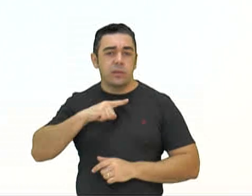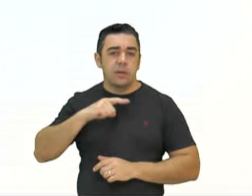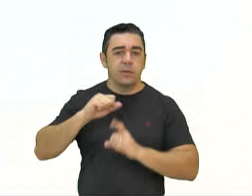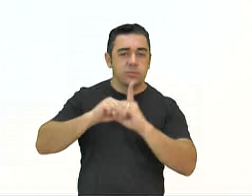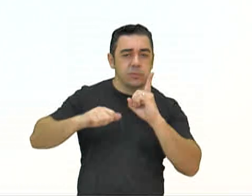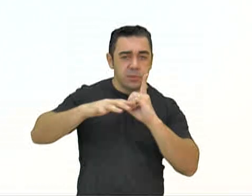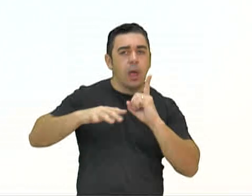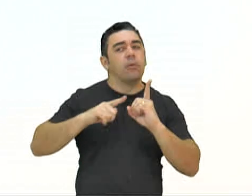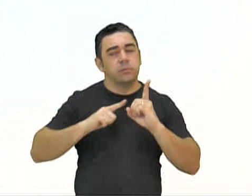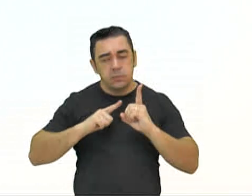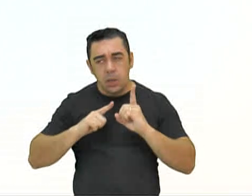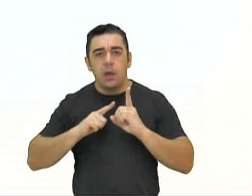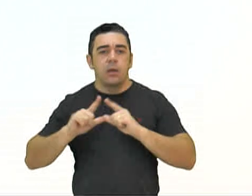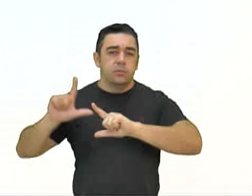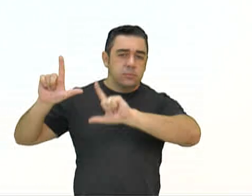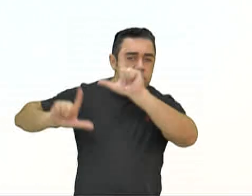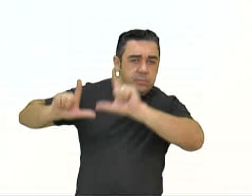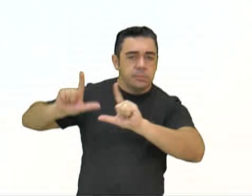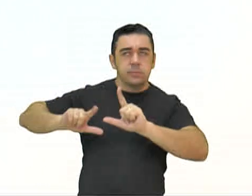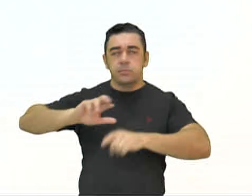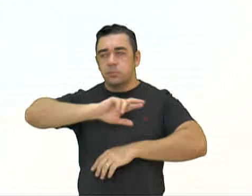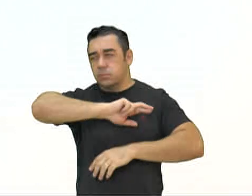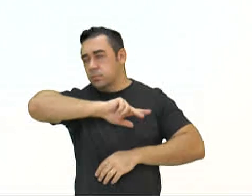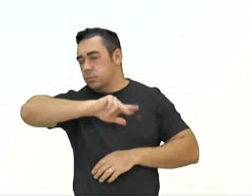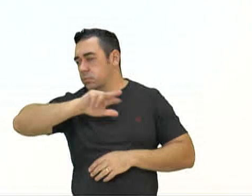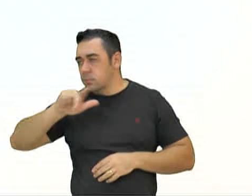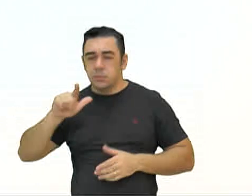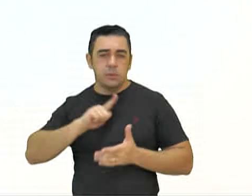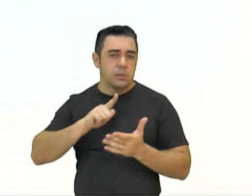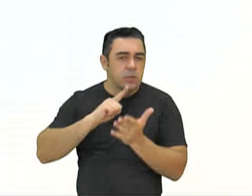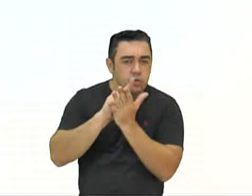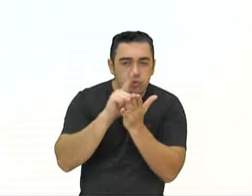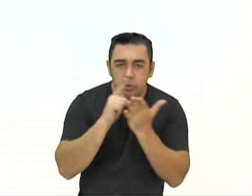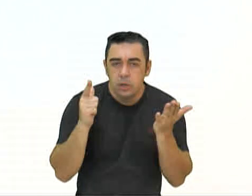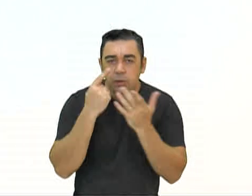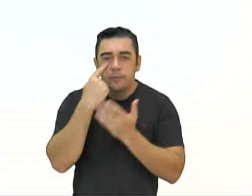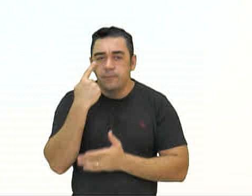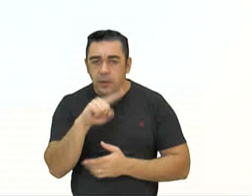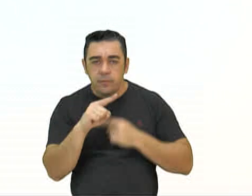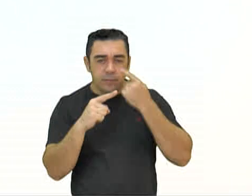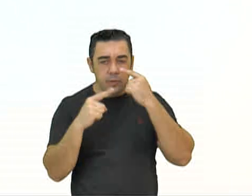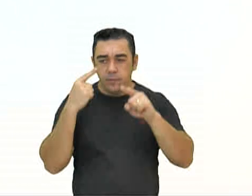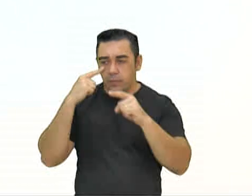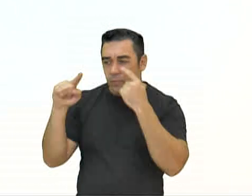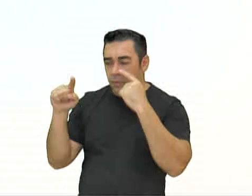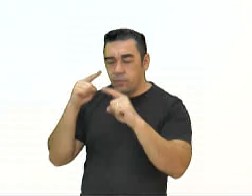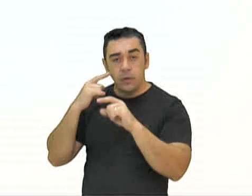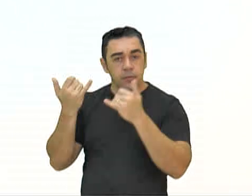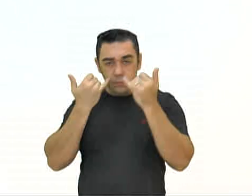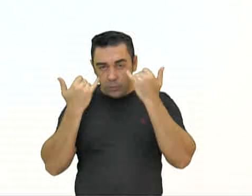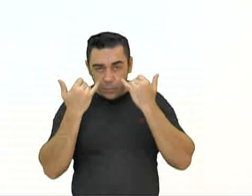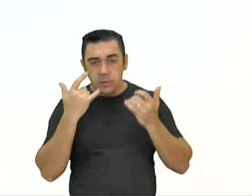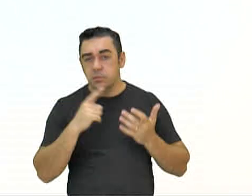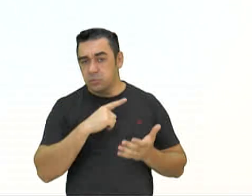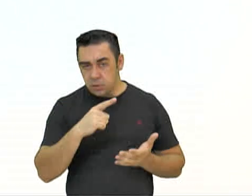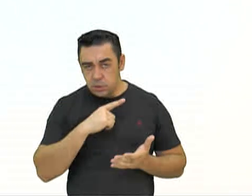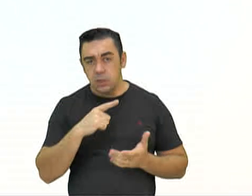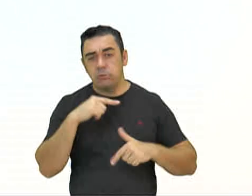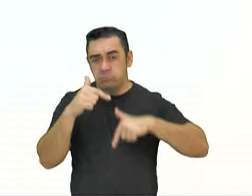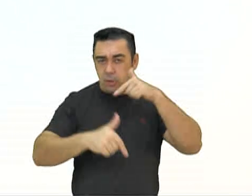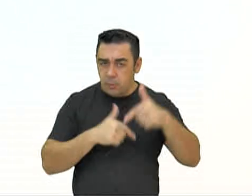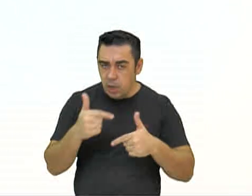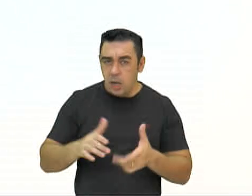no telejornal, nos jornais, você vive vendo aí trabalhos